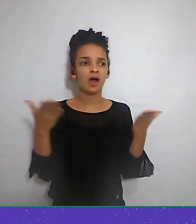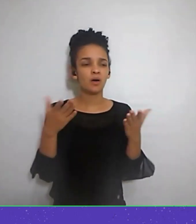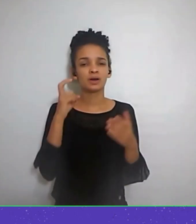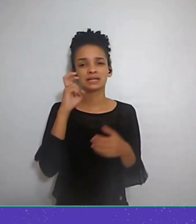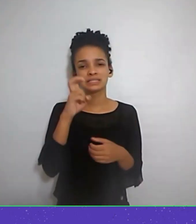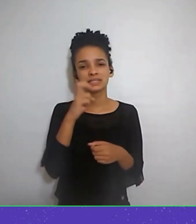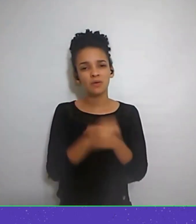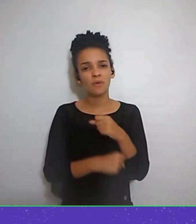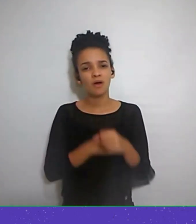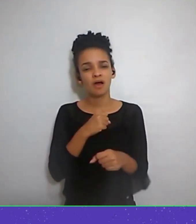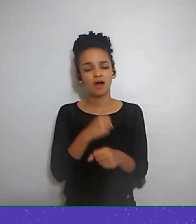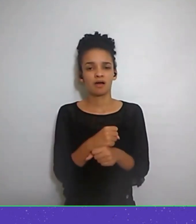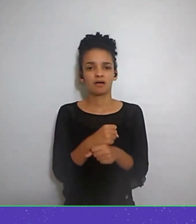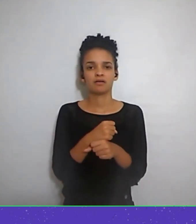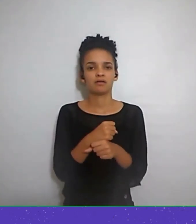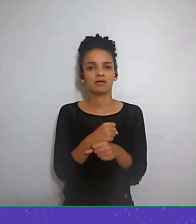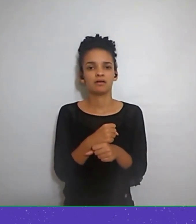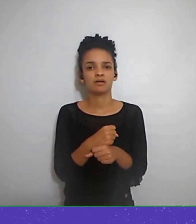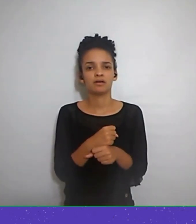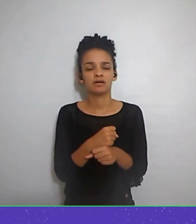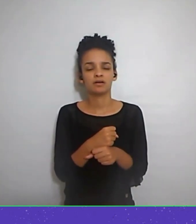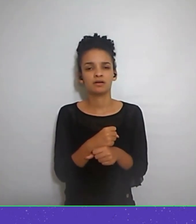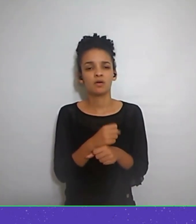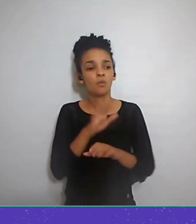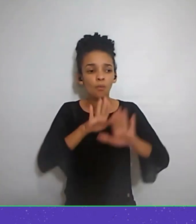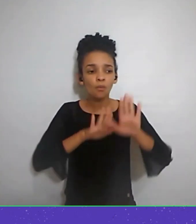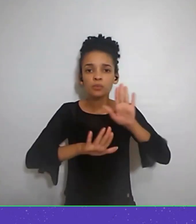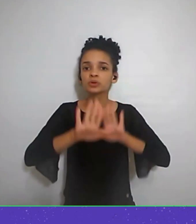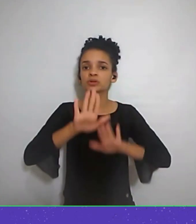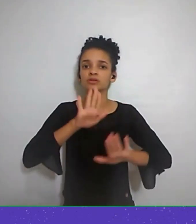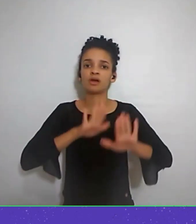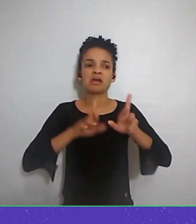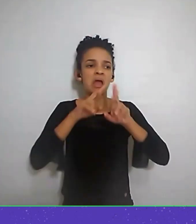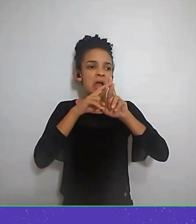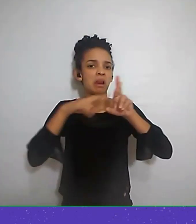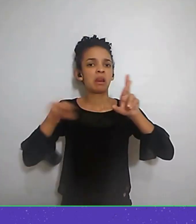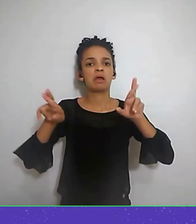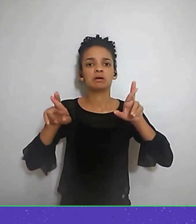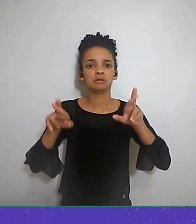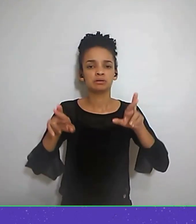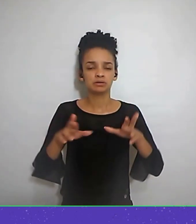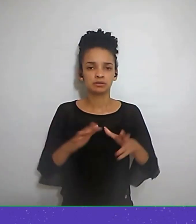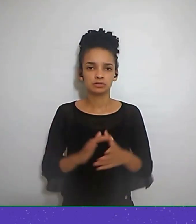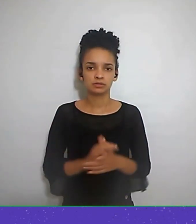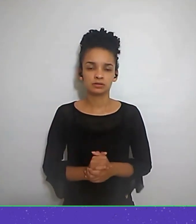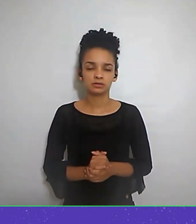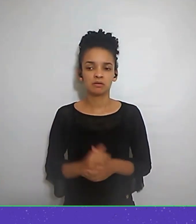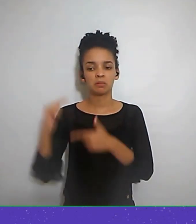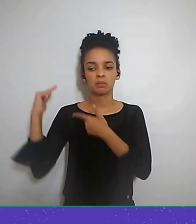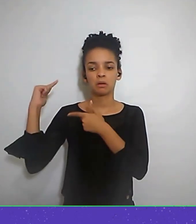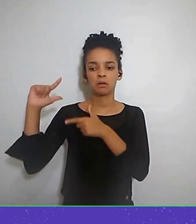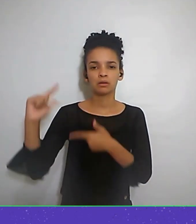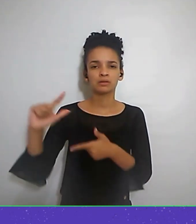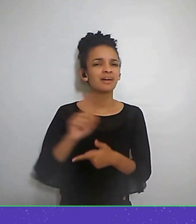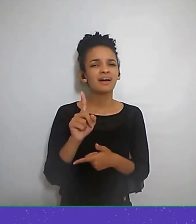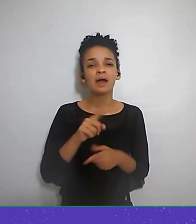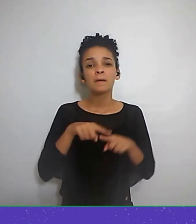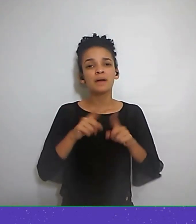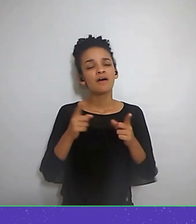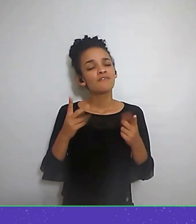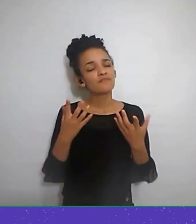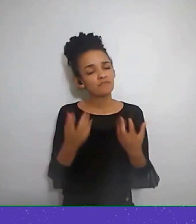dessas coisas a nossa religião nova. Vamos continuar simples, amando a